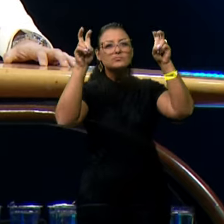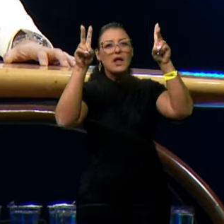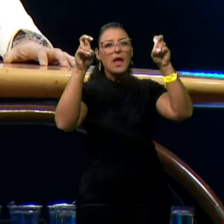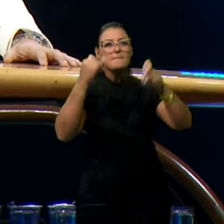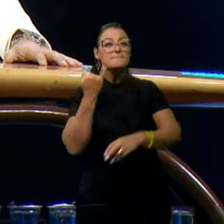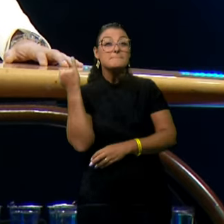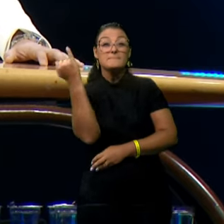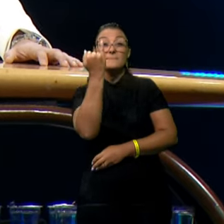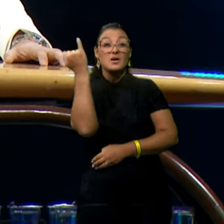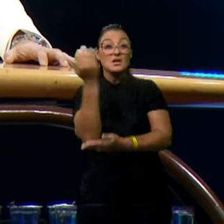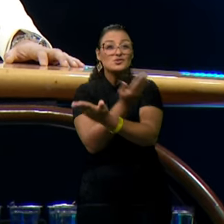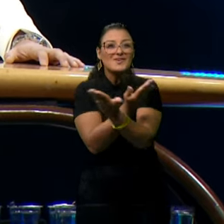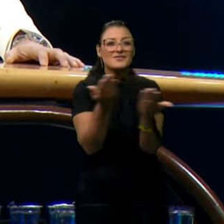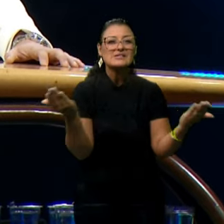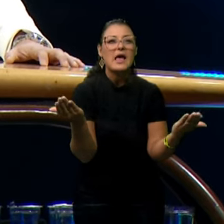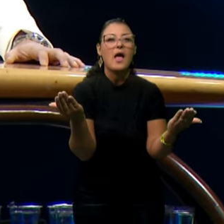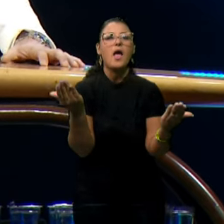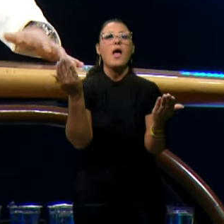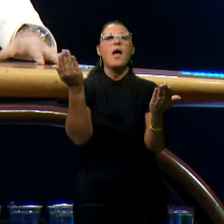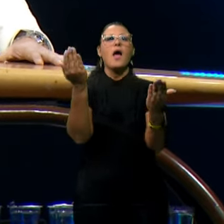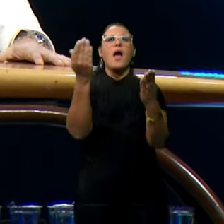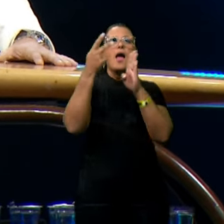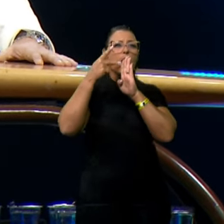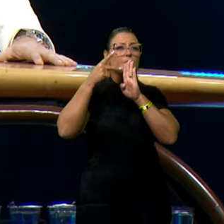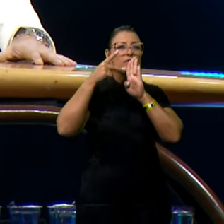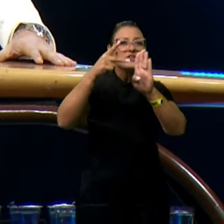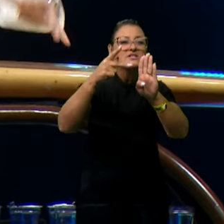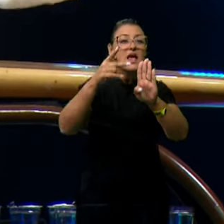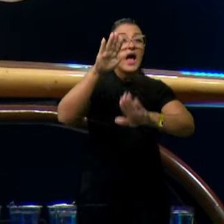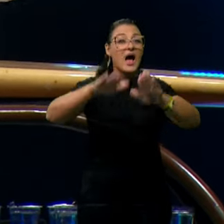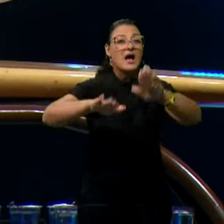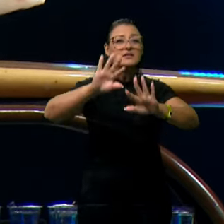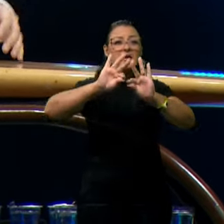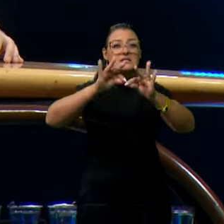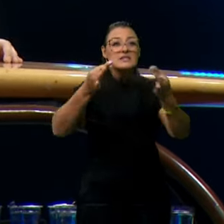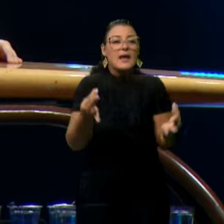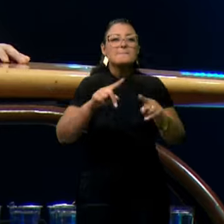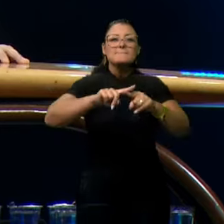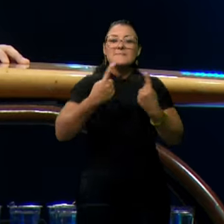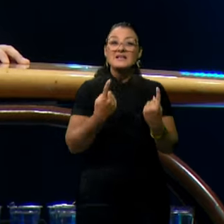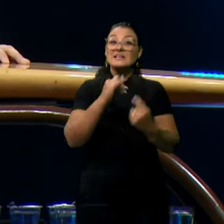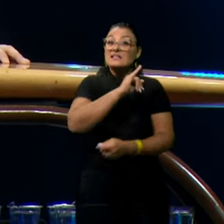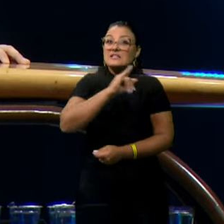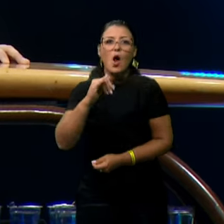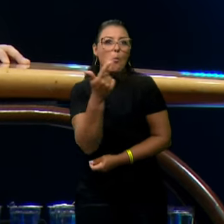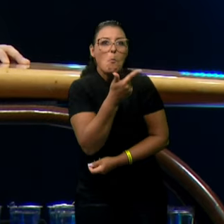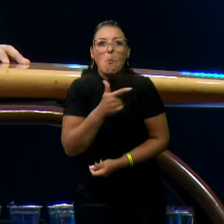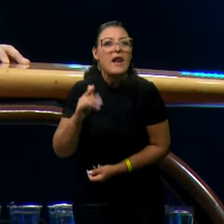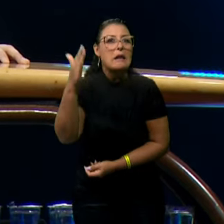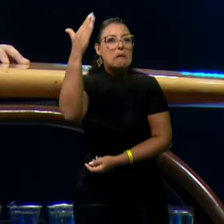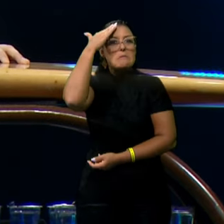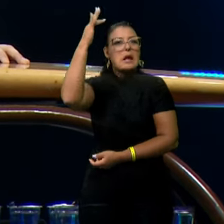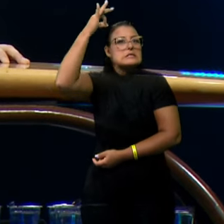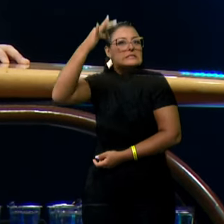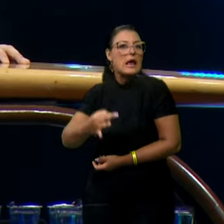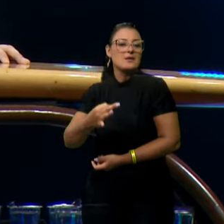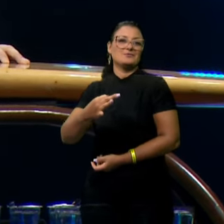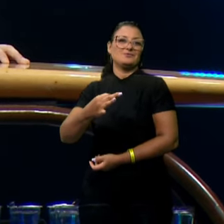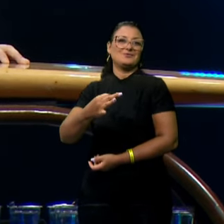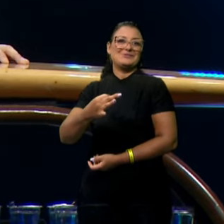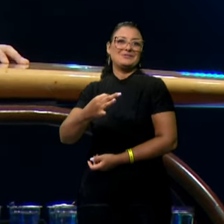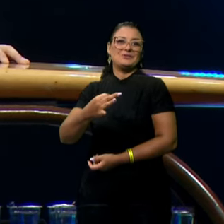às vezes a profecia é muito simples mas se não é entendimento passa como um sonho e uma moda e a profecia não é uma moda ela precisa